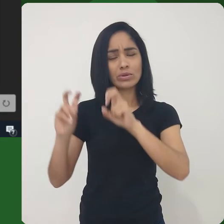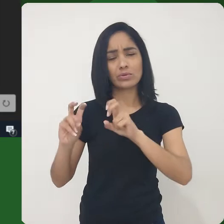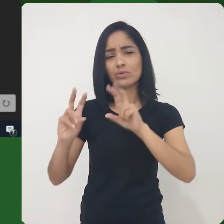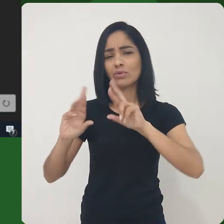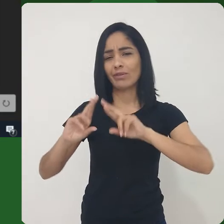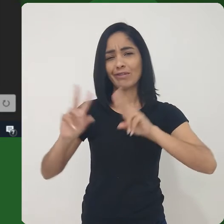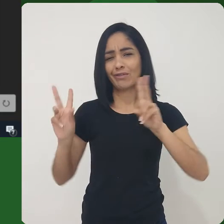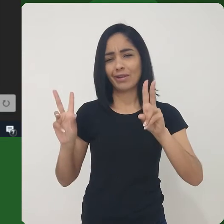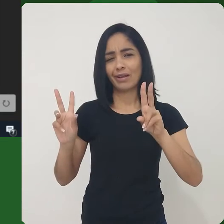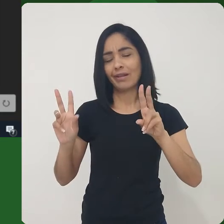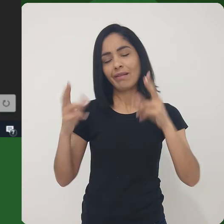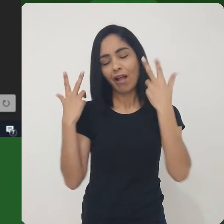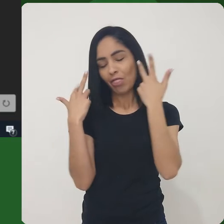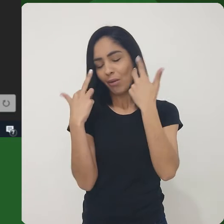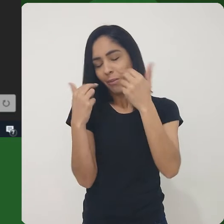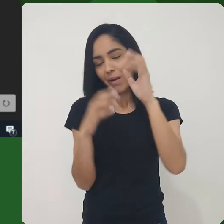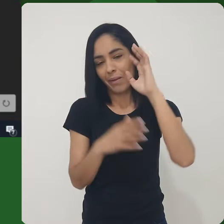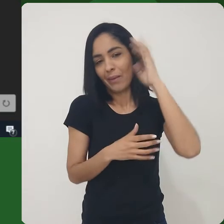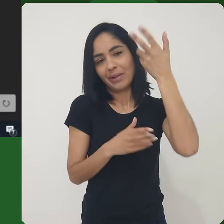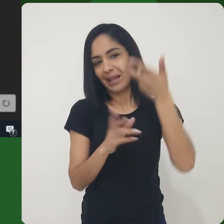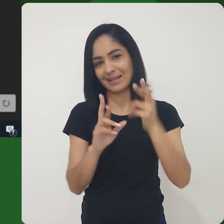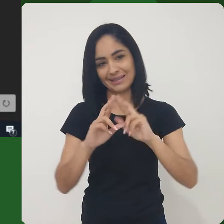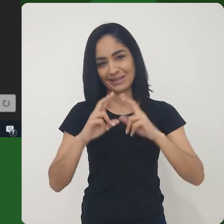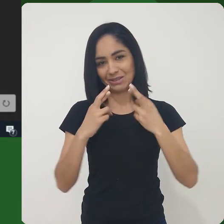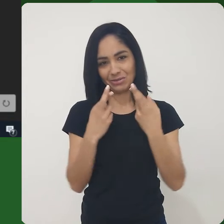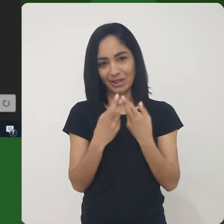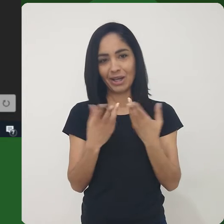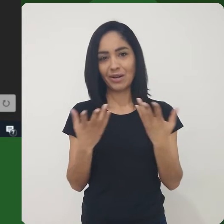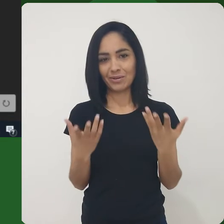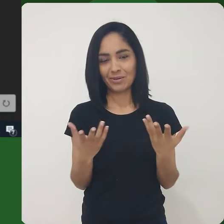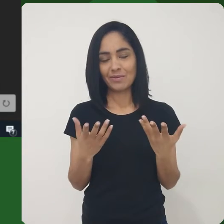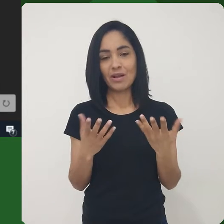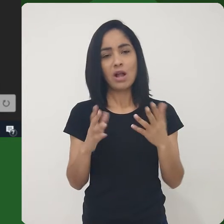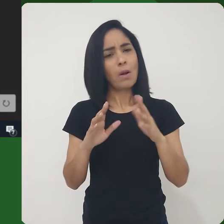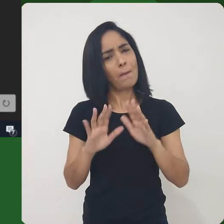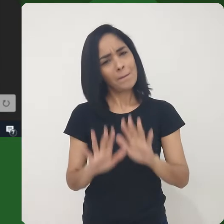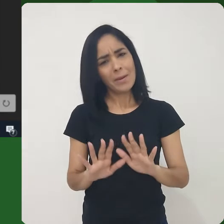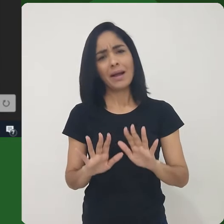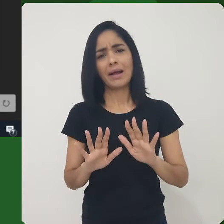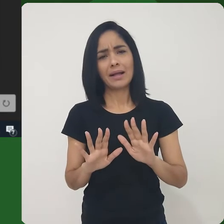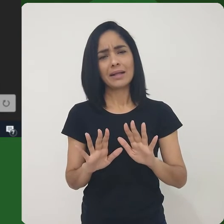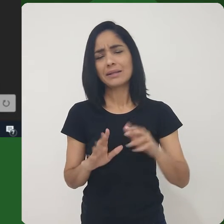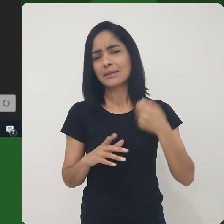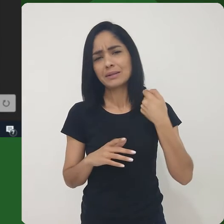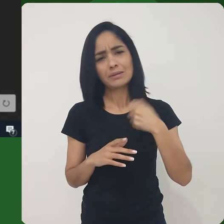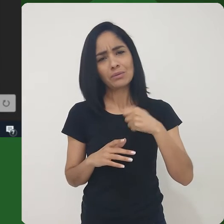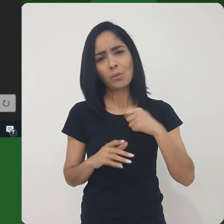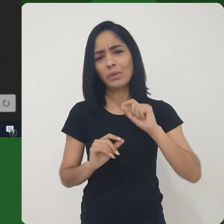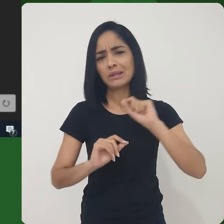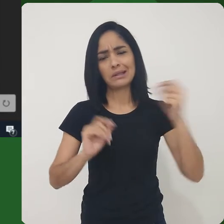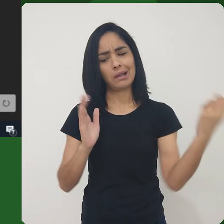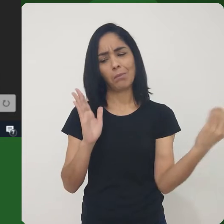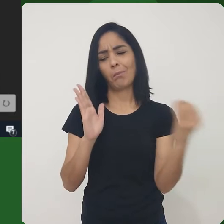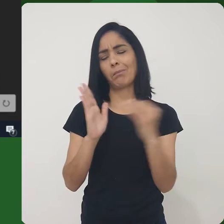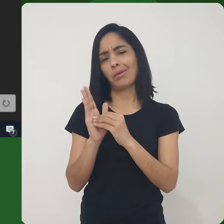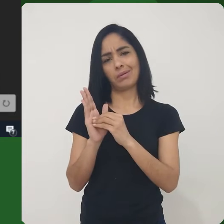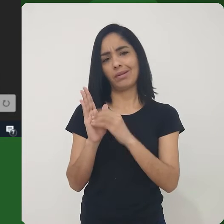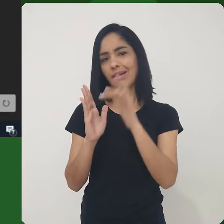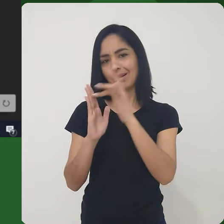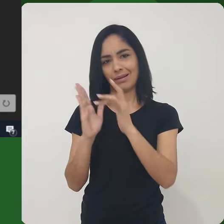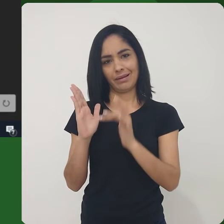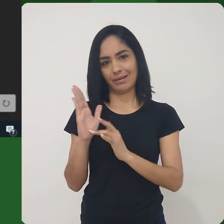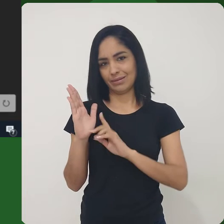totalmente diferente, e isso é muito comum de acontecer em reuniões, não essas